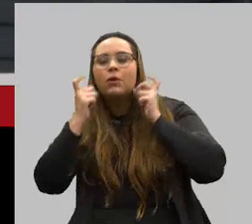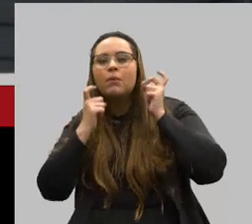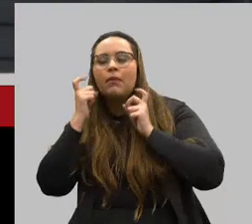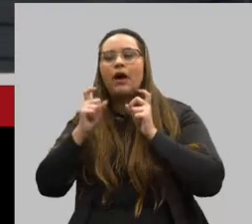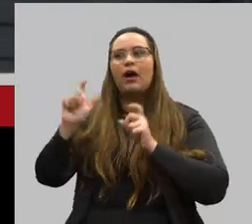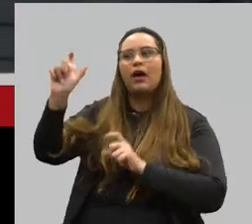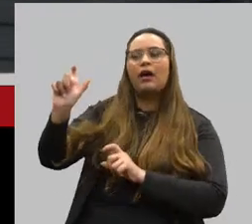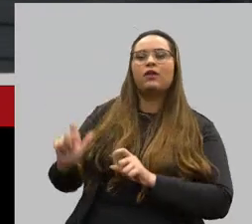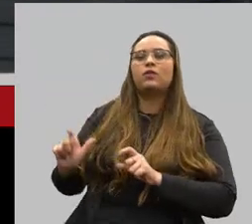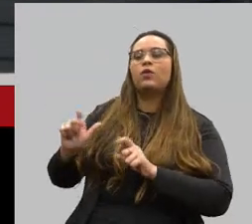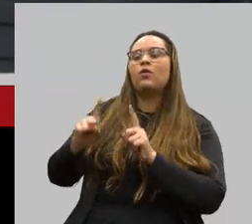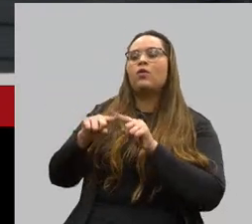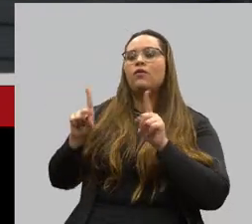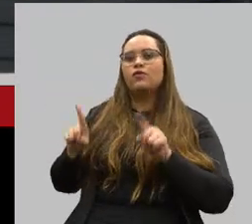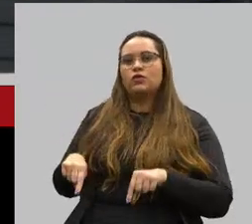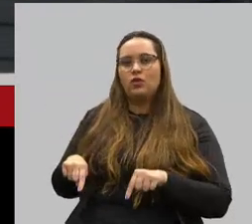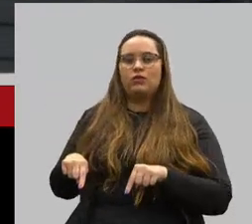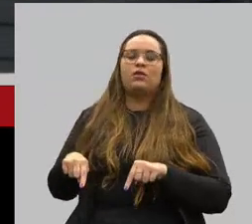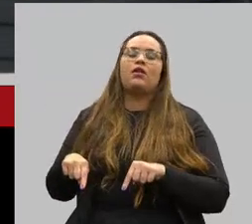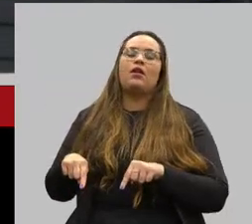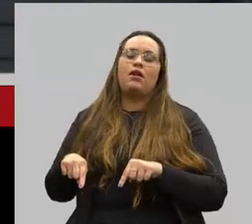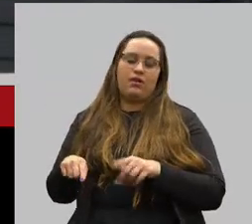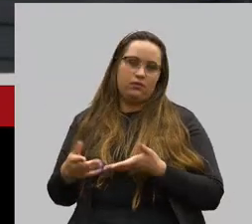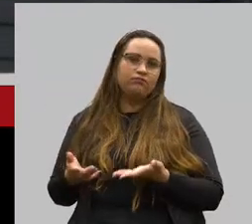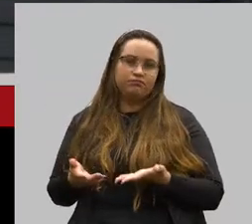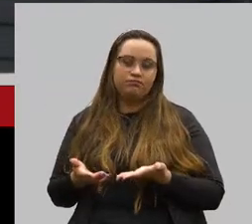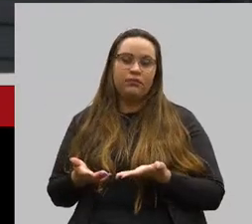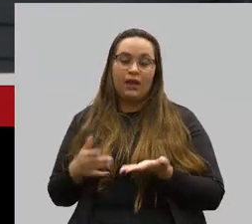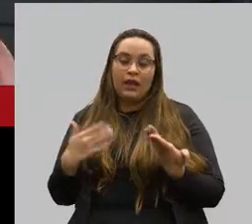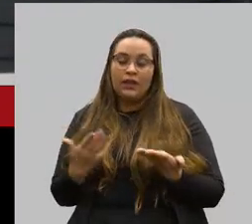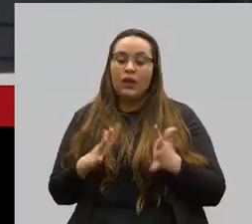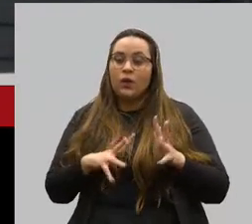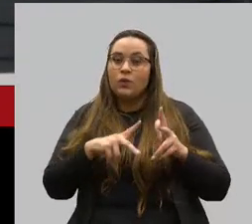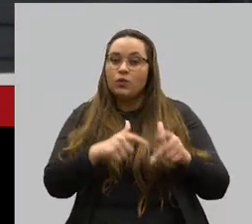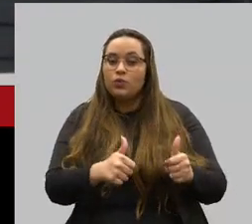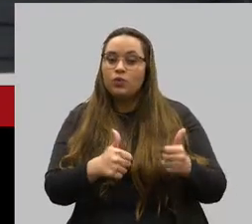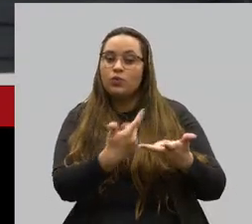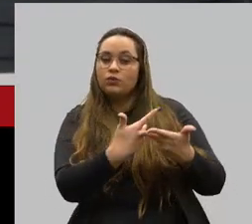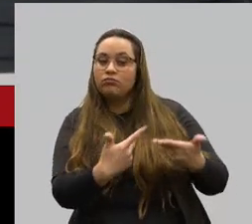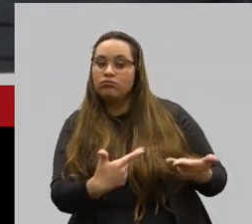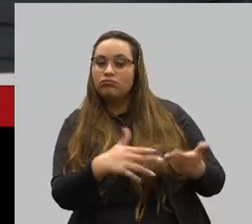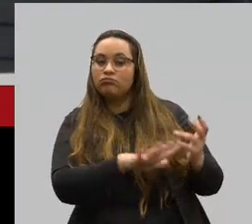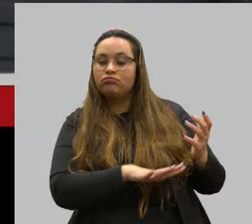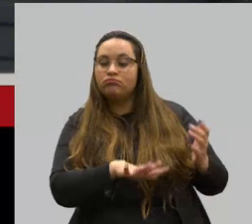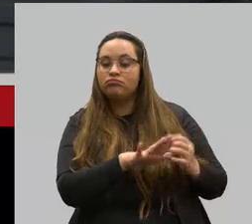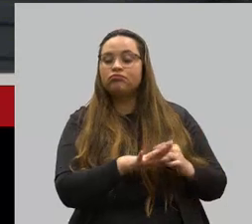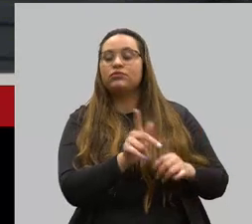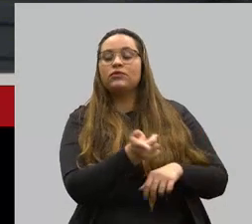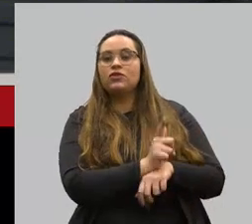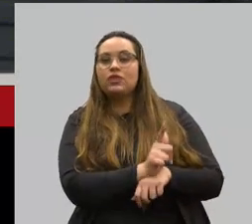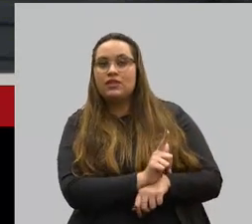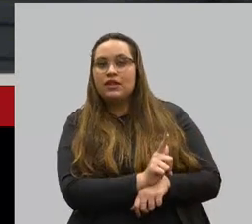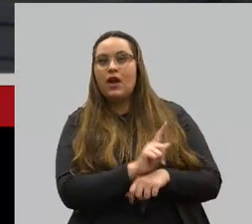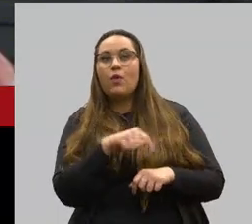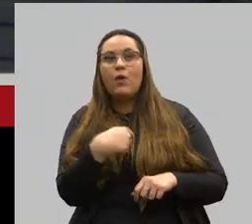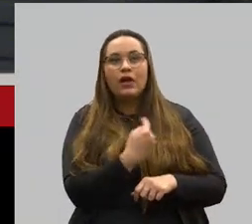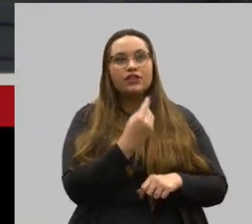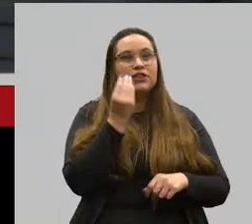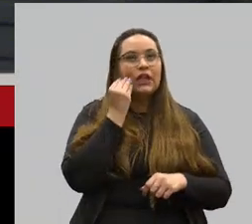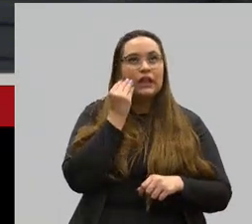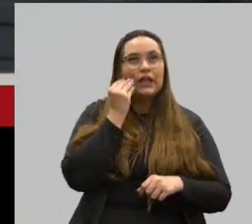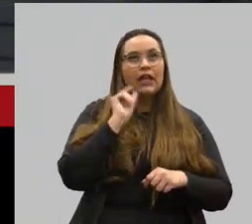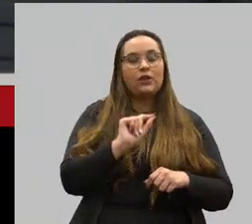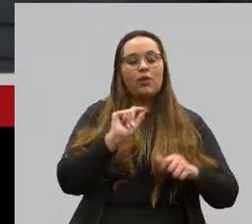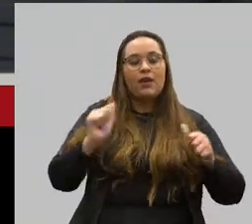servidor e no que diz respeito à gestão da Polícia Civil nós adotamos todas essas medidas de fortalecimento de melhor